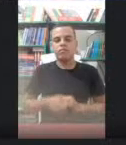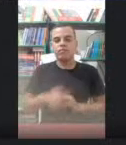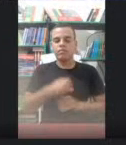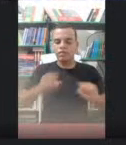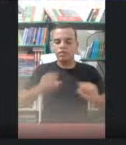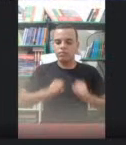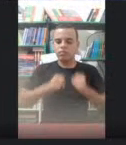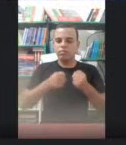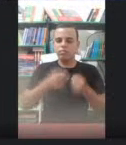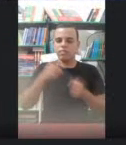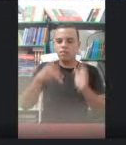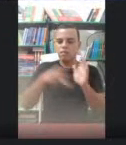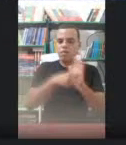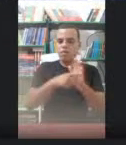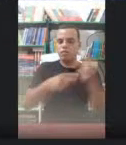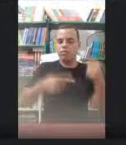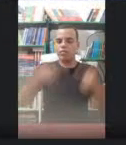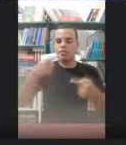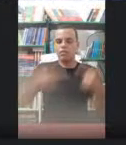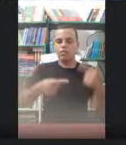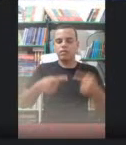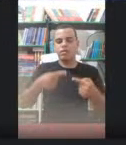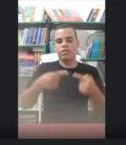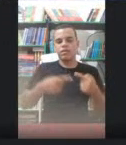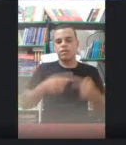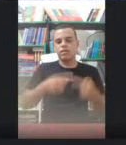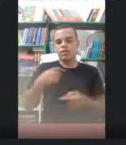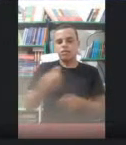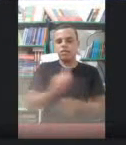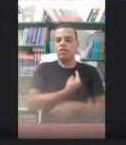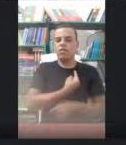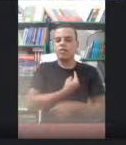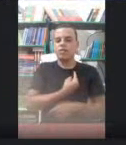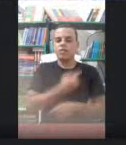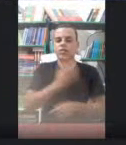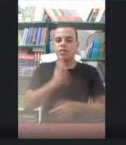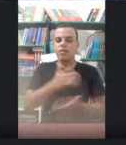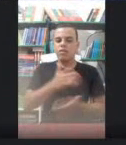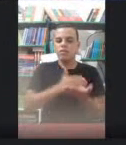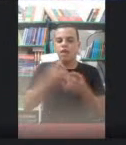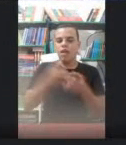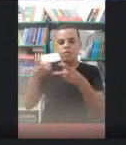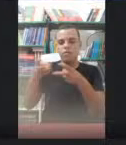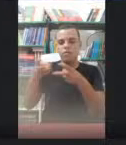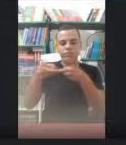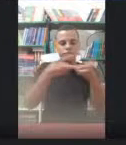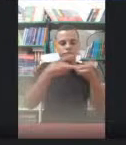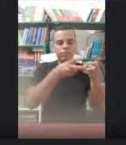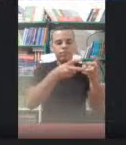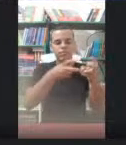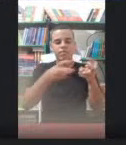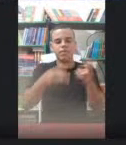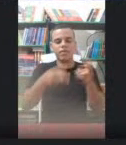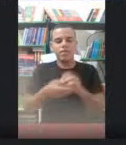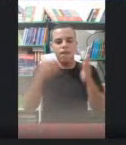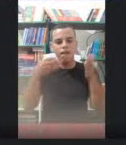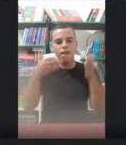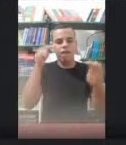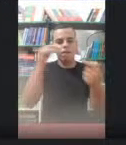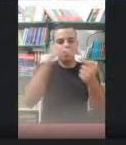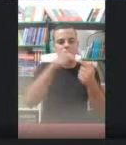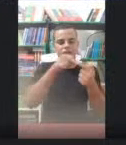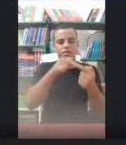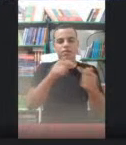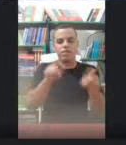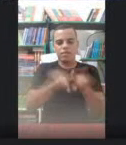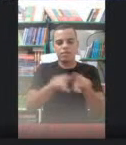própria política, que nós buscarmos na íntegra, a gente vai começar a observar que tem diretrizes e objetivos. E boa parte